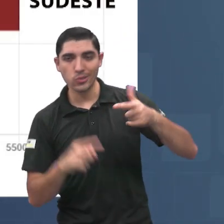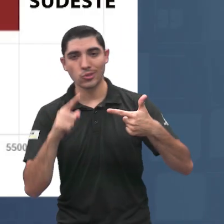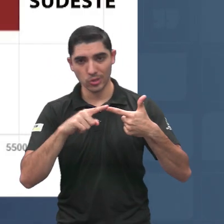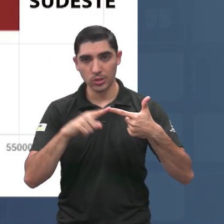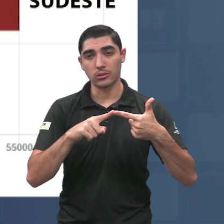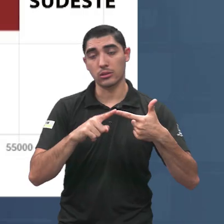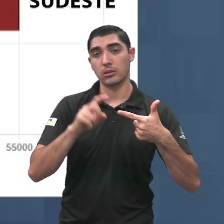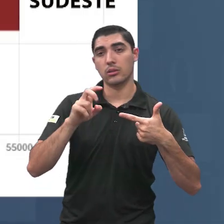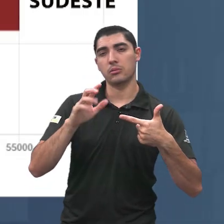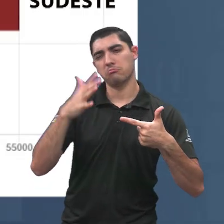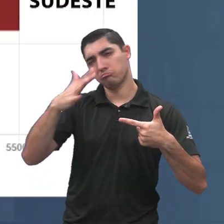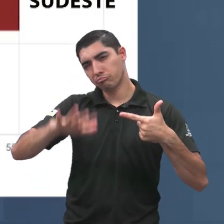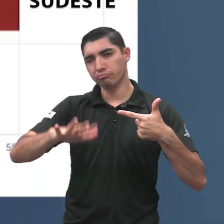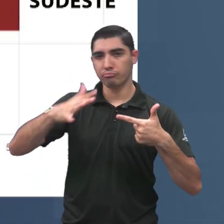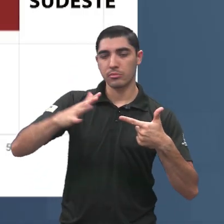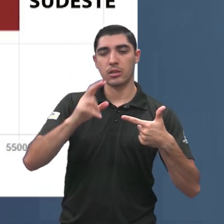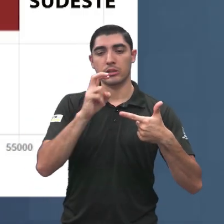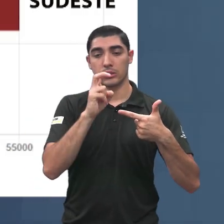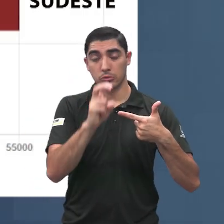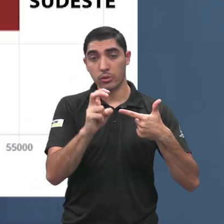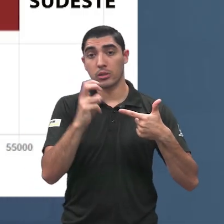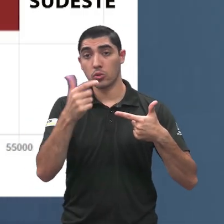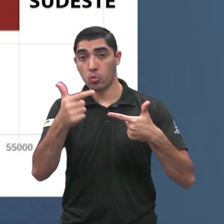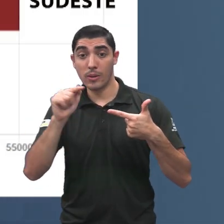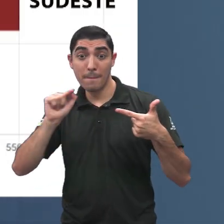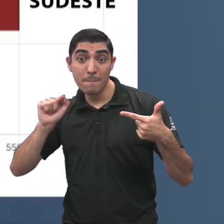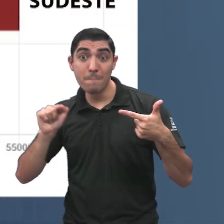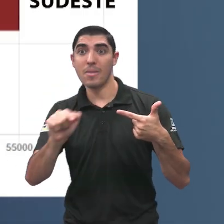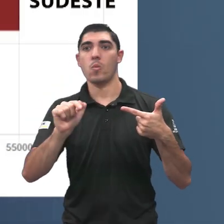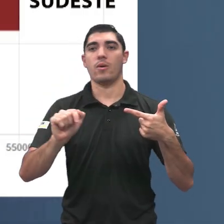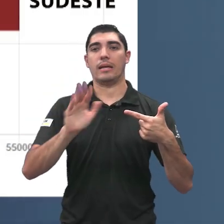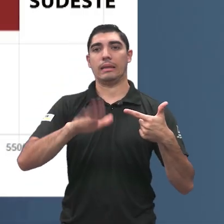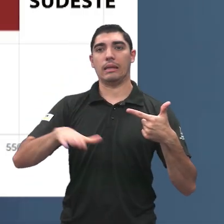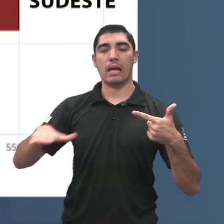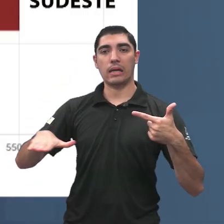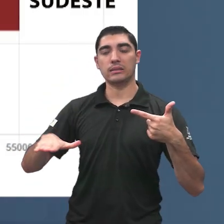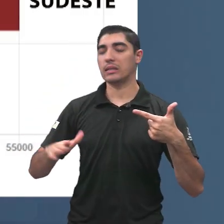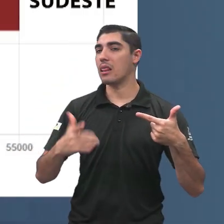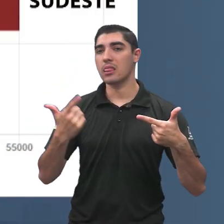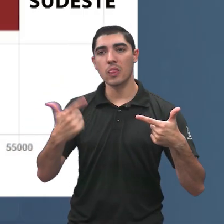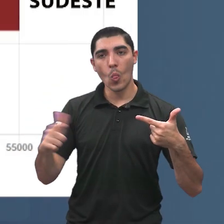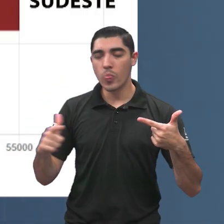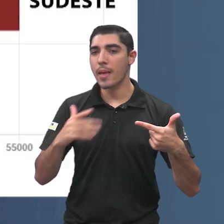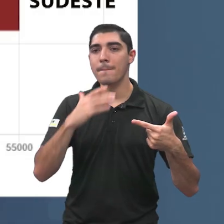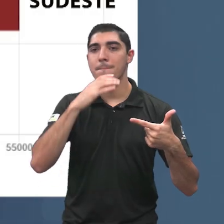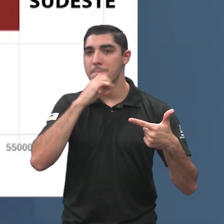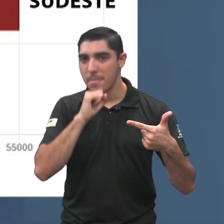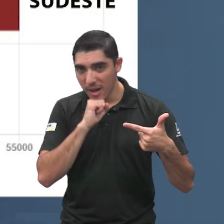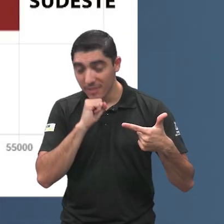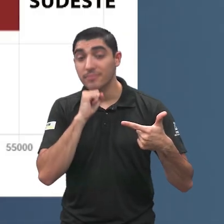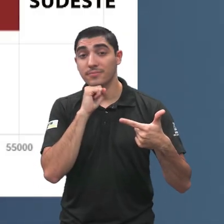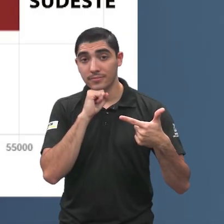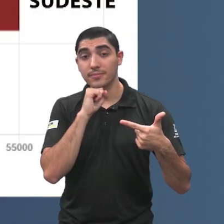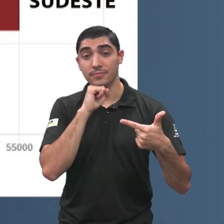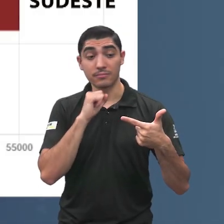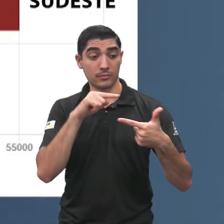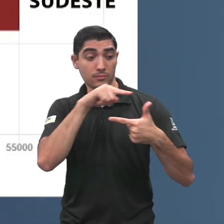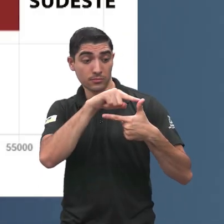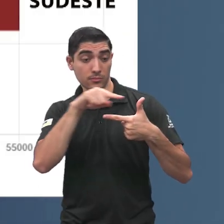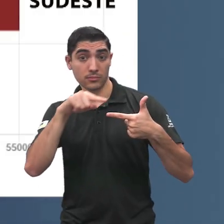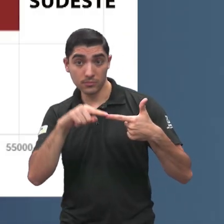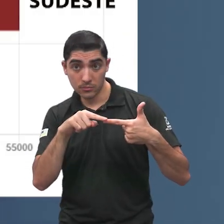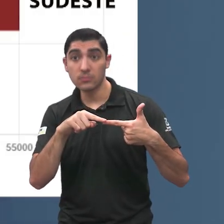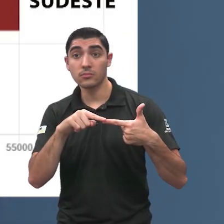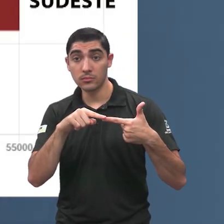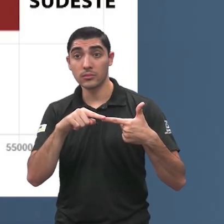mais de 52 mil crianças, né, registradas sem a paternidade. Só essas